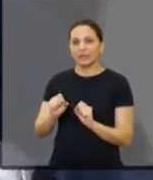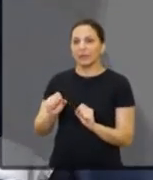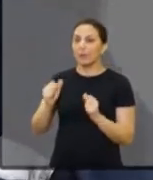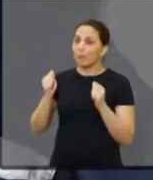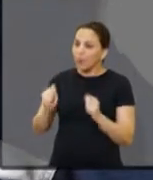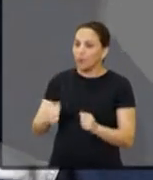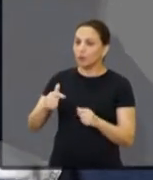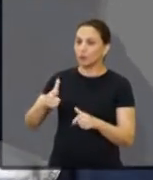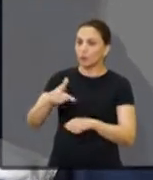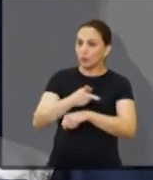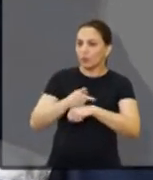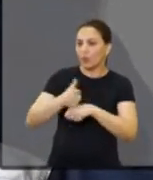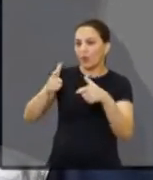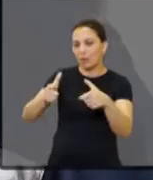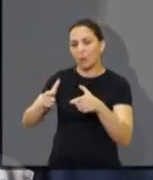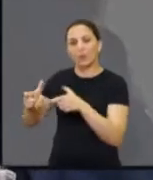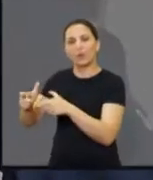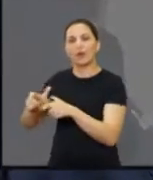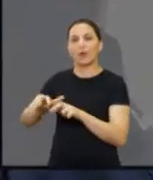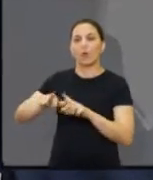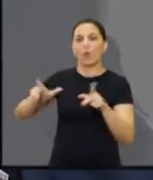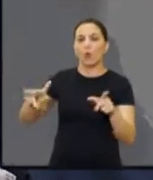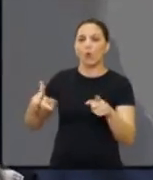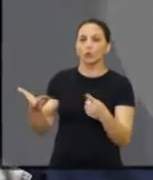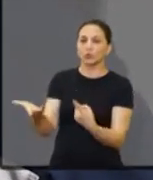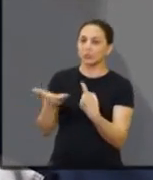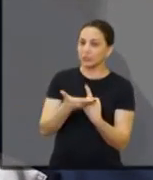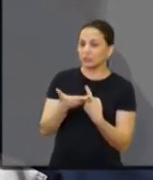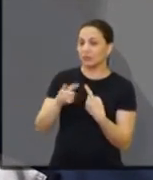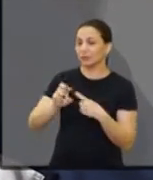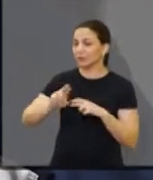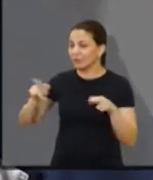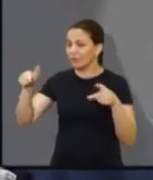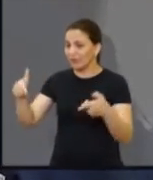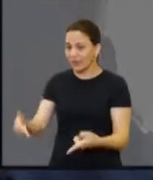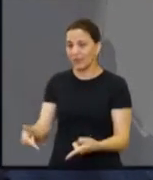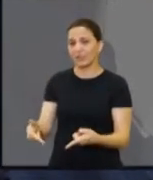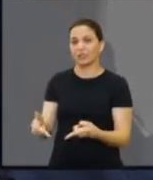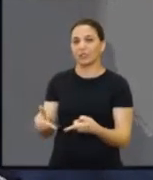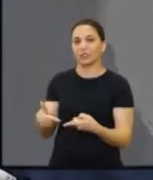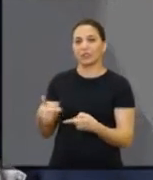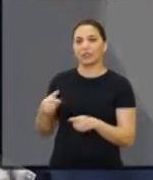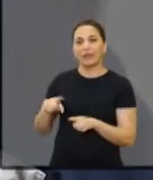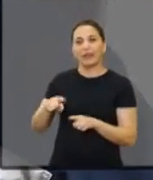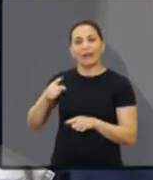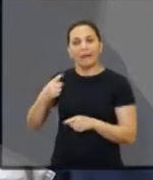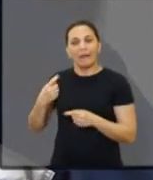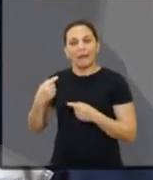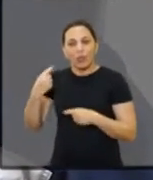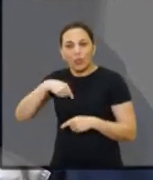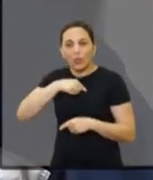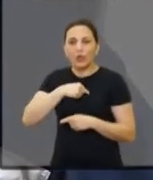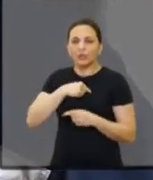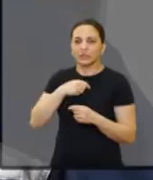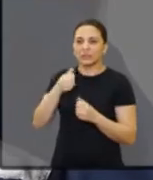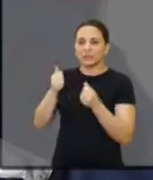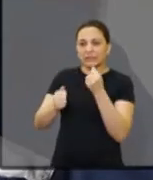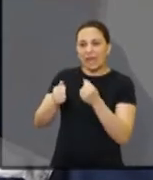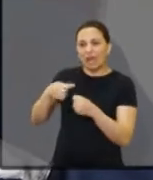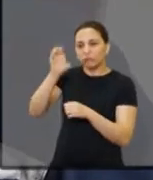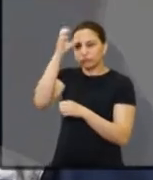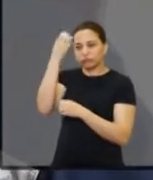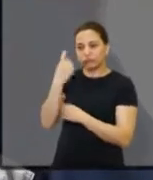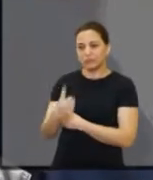secundário e terciário sem precisar do atendimento emergencial né isso faz com que a gente desloca em nossas unidades assim pra